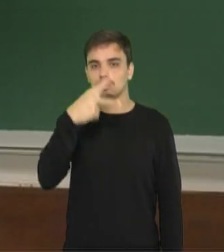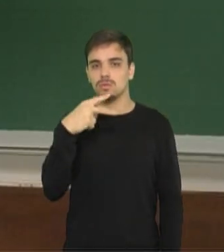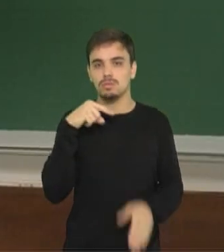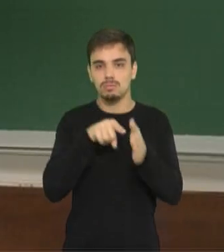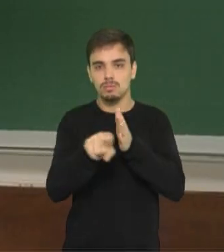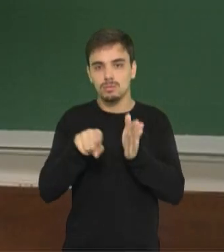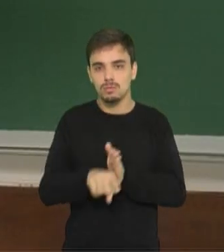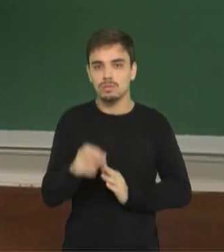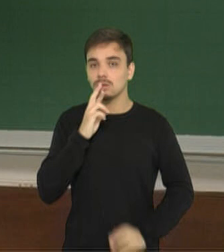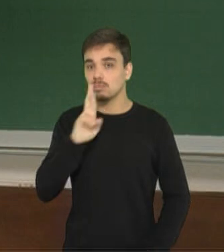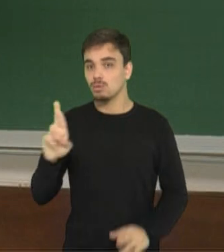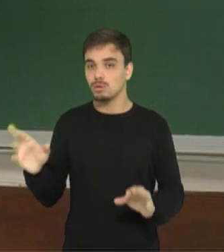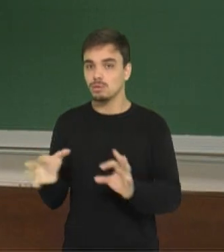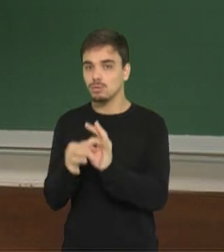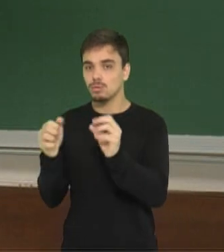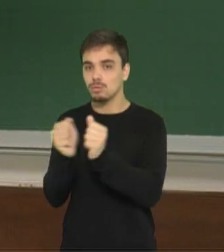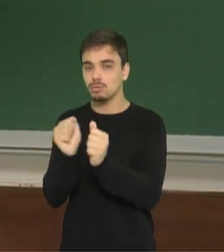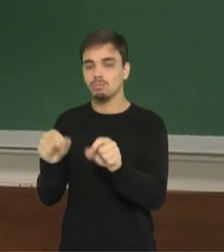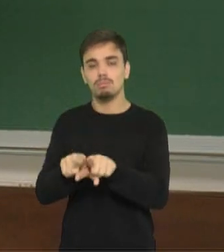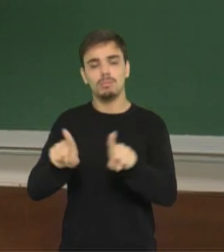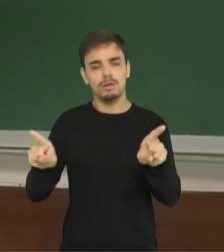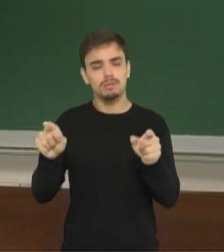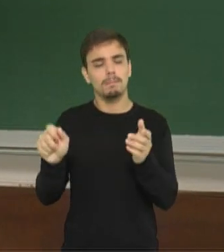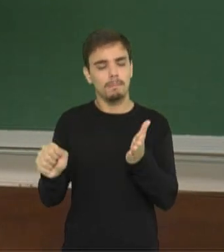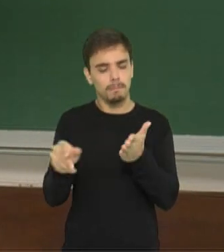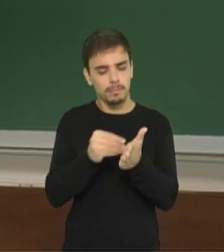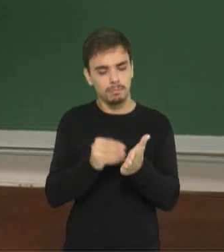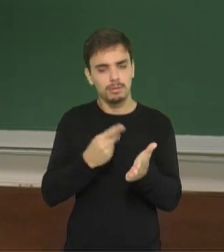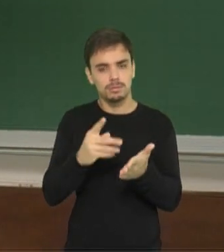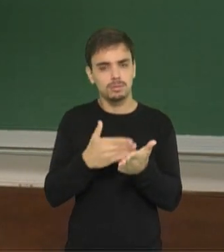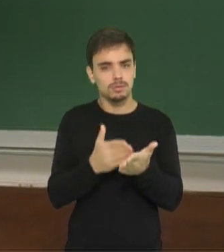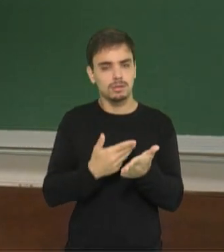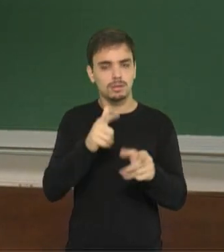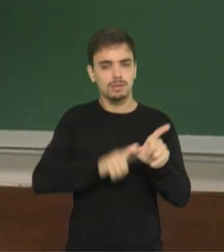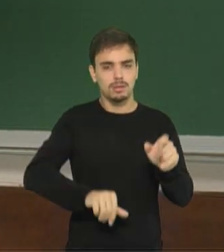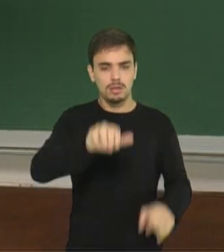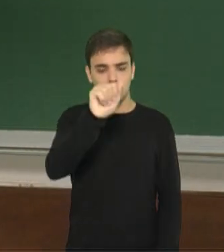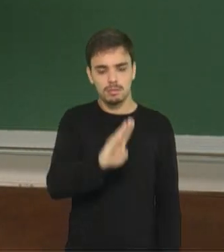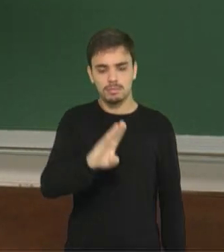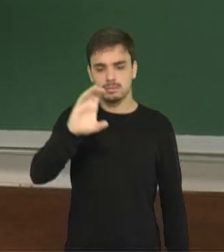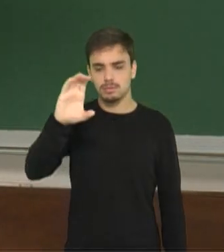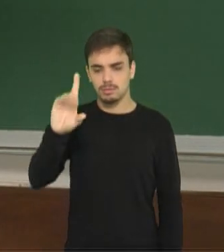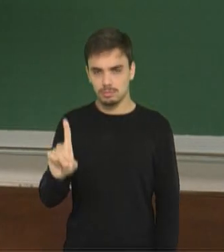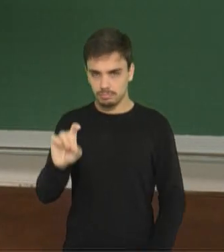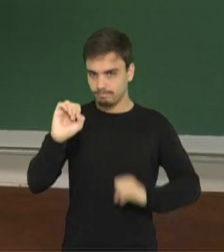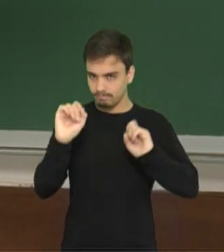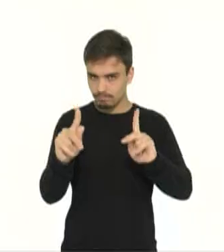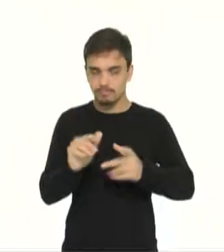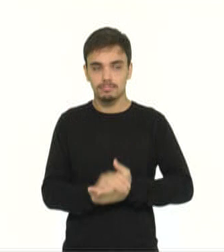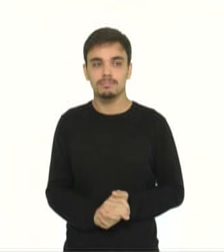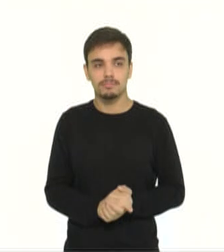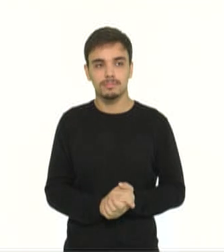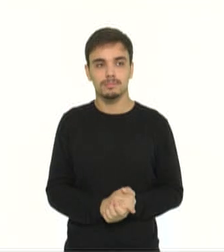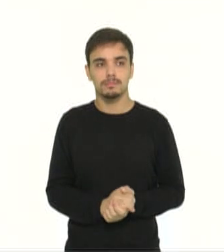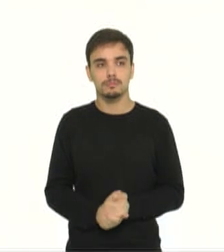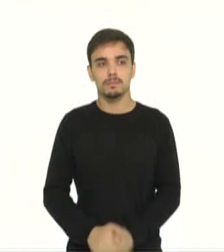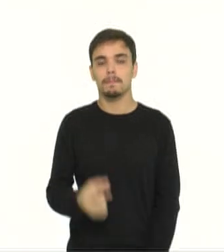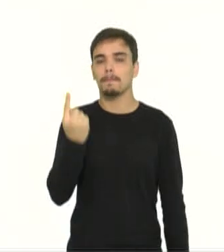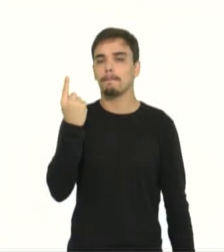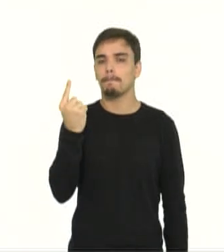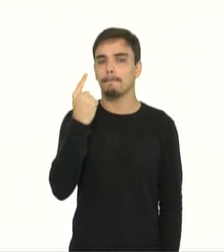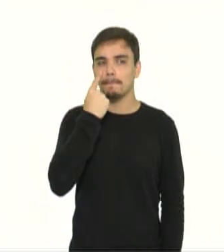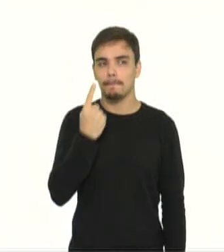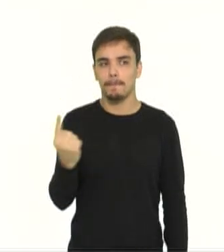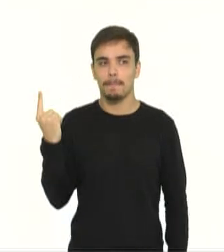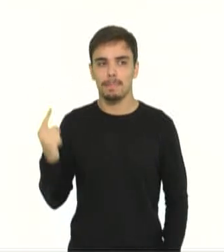e nós vamos responder juntos, ok? Mas anote aí no seu caderno se você acha que é a letra A, B, C ou D. Number 1,